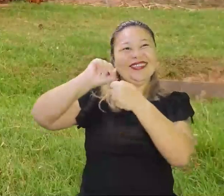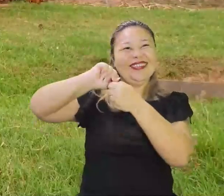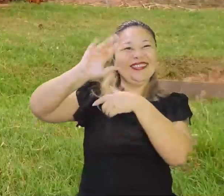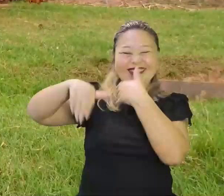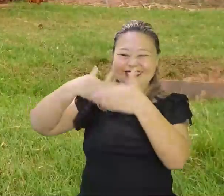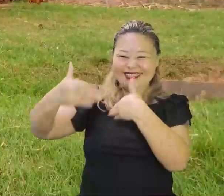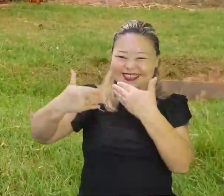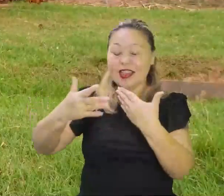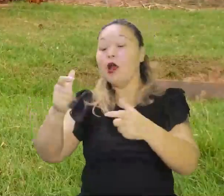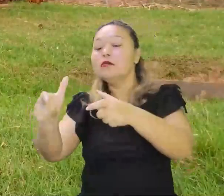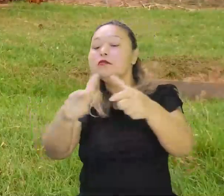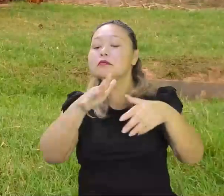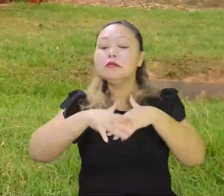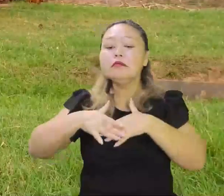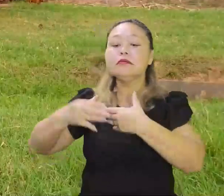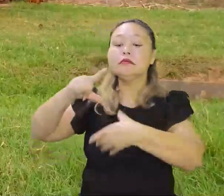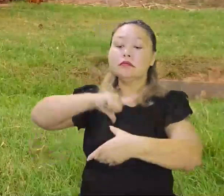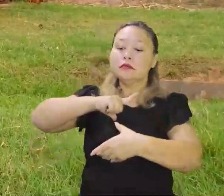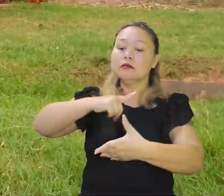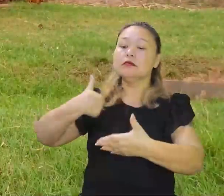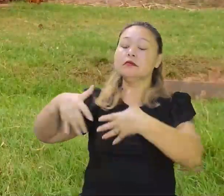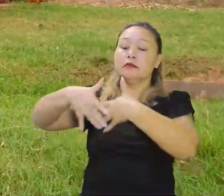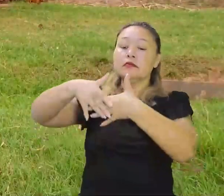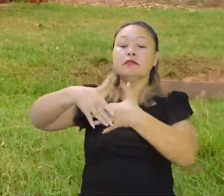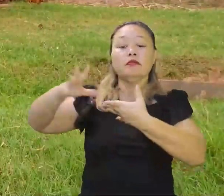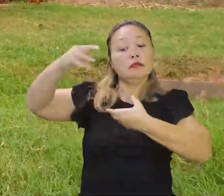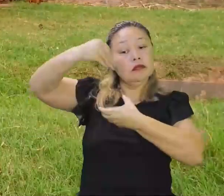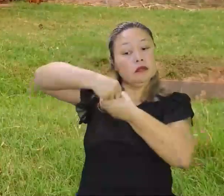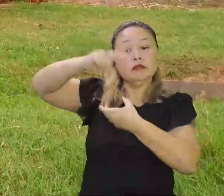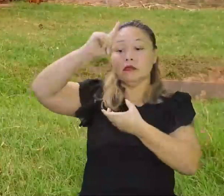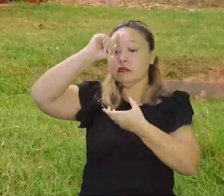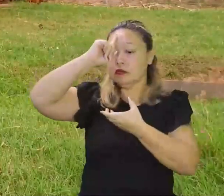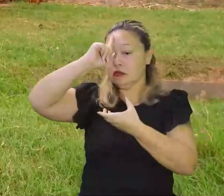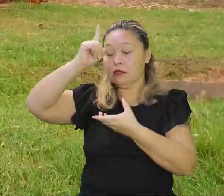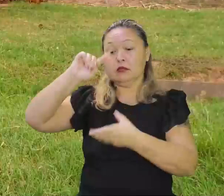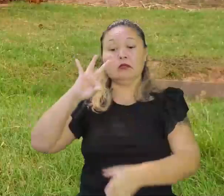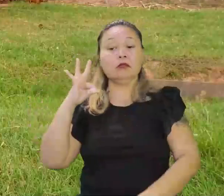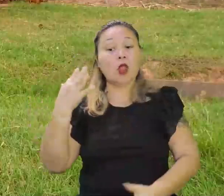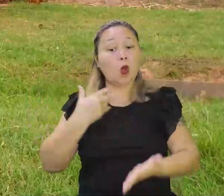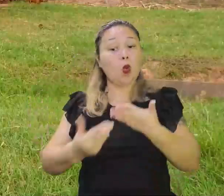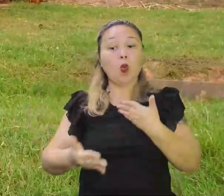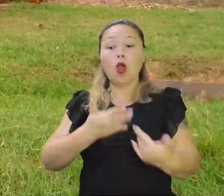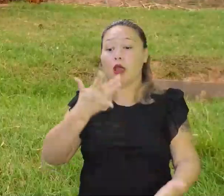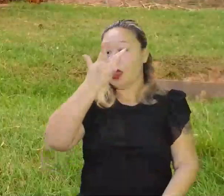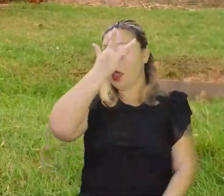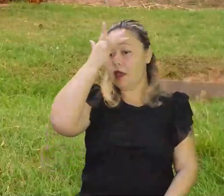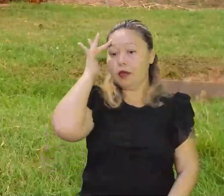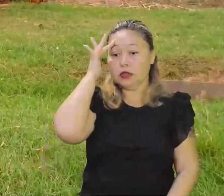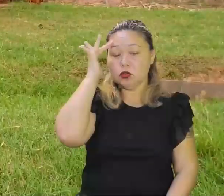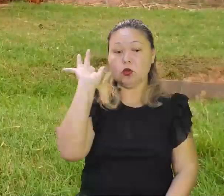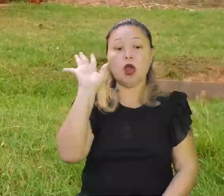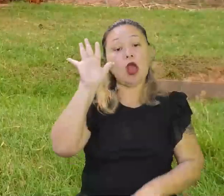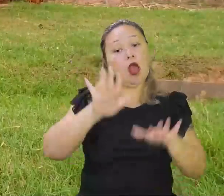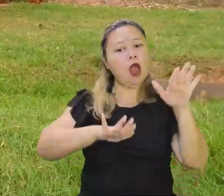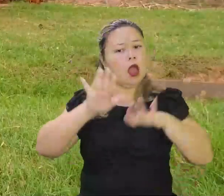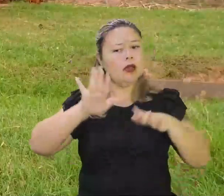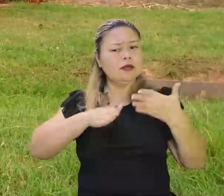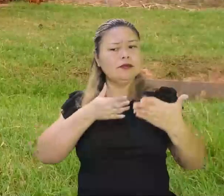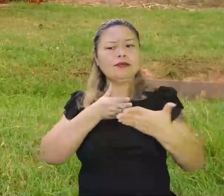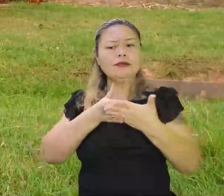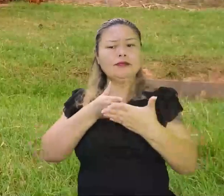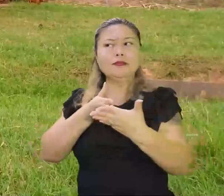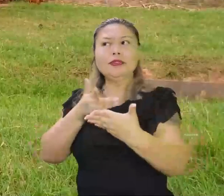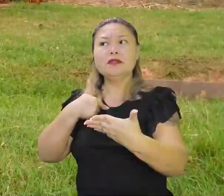vai ver onde a matemática está inserida. A matemática, ela faz parte do cotidiano de toda e qualquer pessoa. Só que às vezes a gente cria aquela barreira,